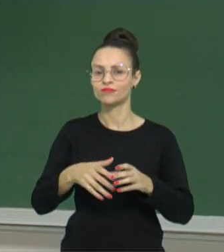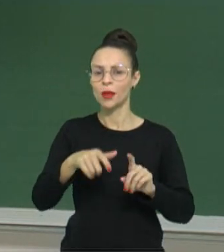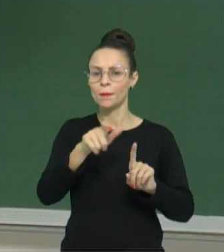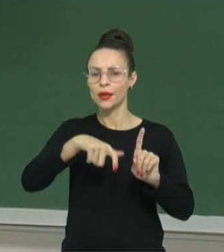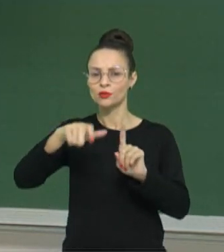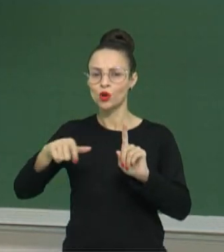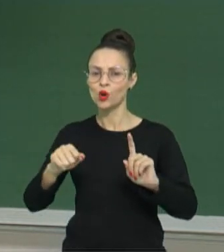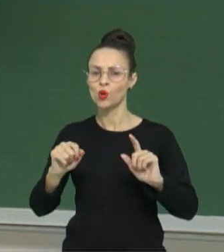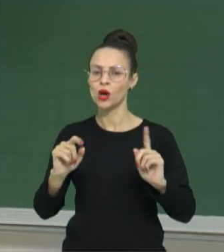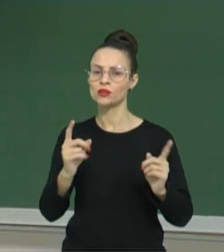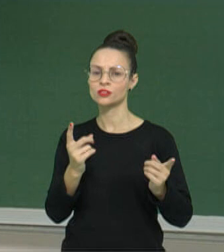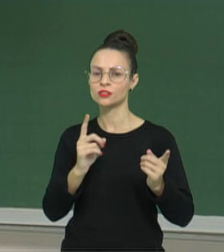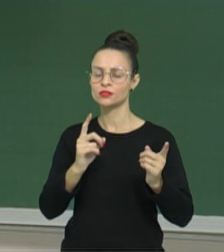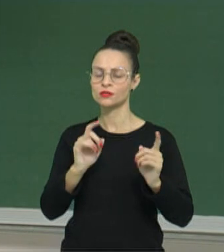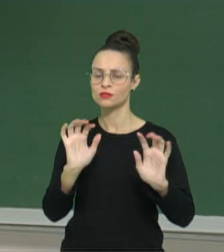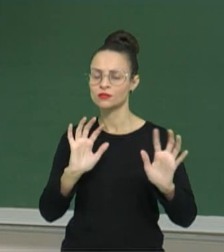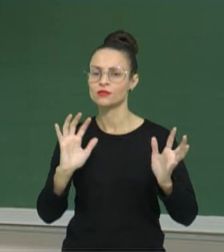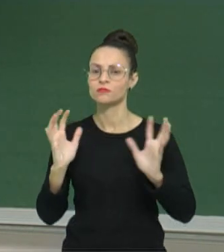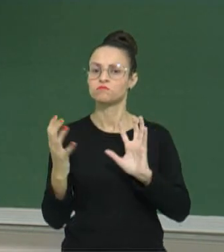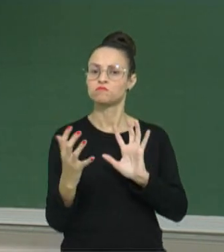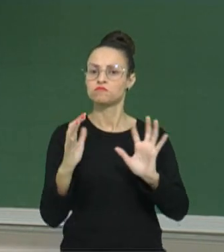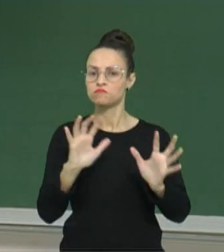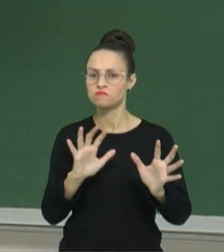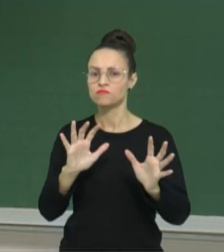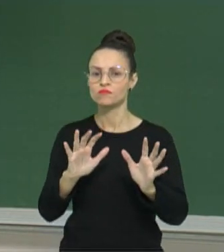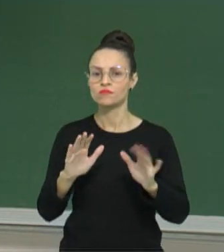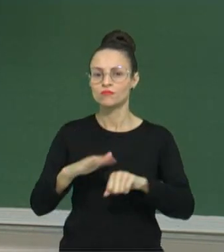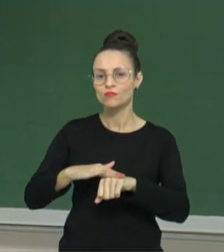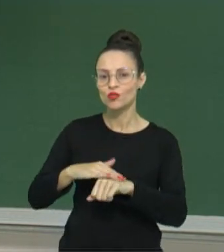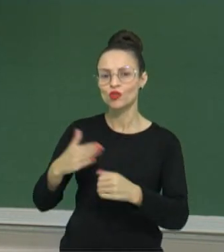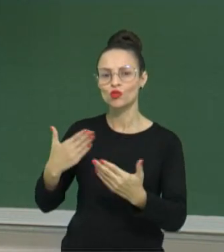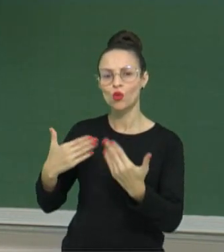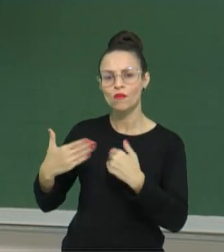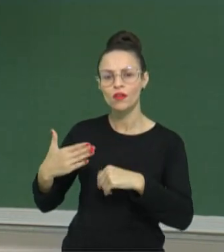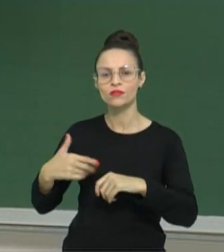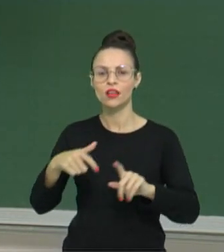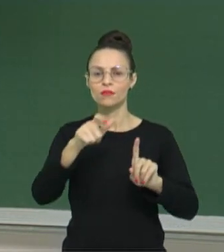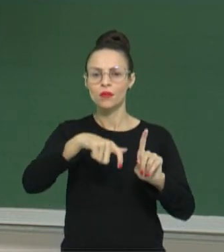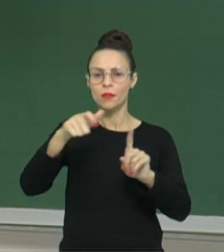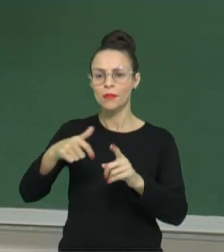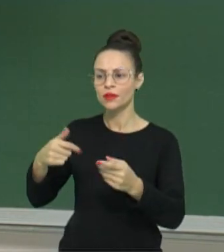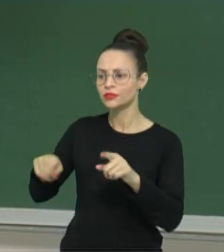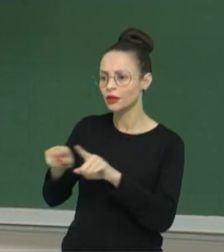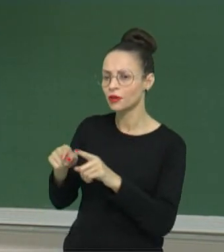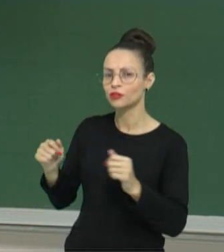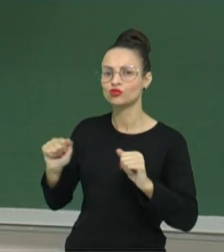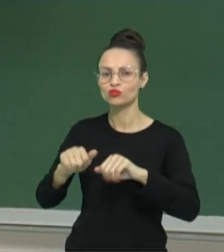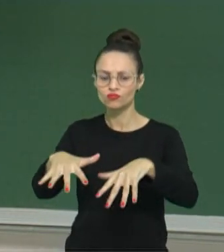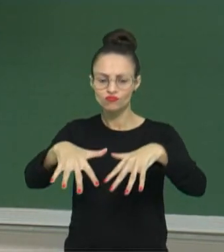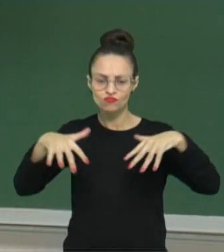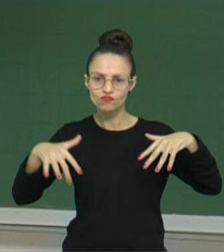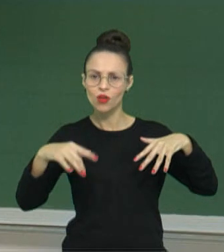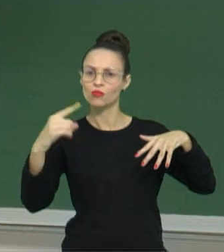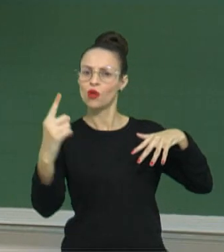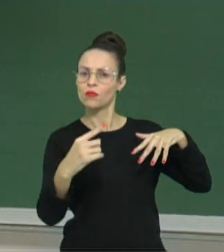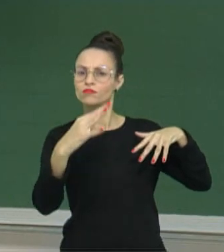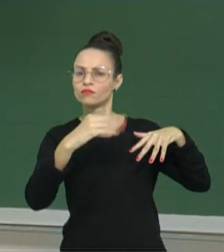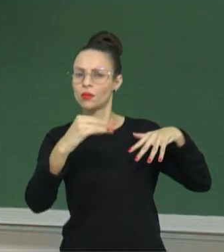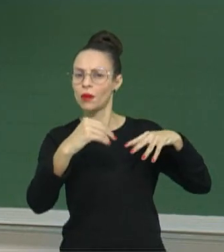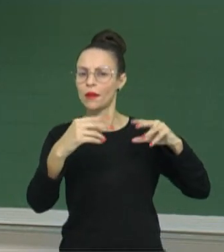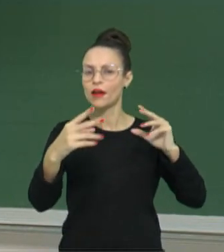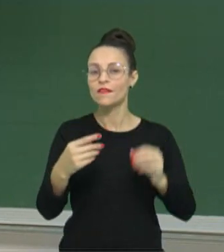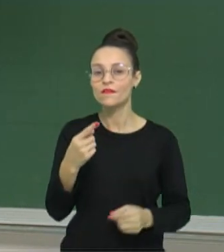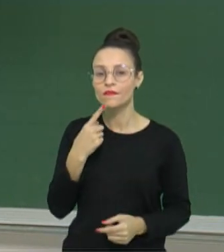dialogava com as personagens trágicas e com o público, e dialogava seja através